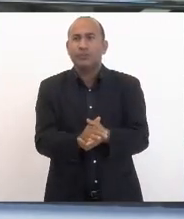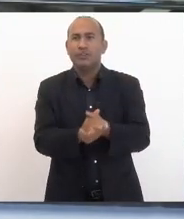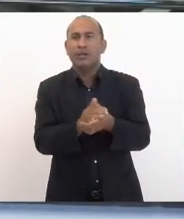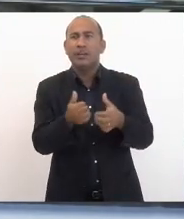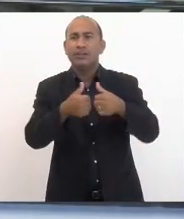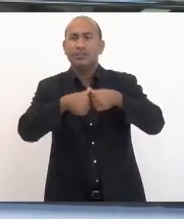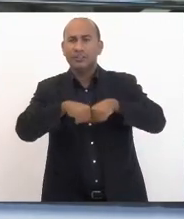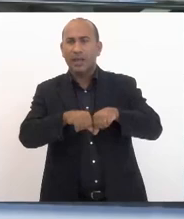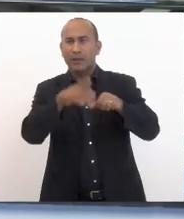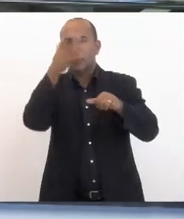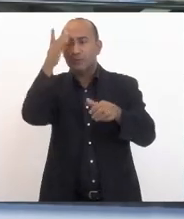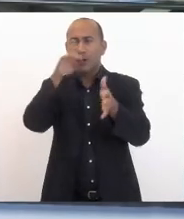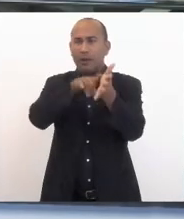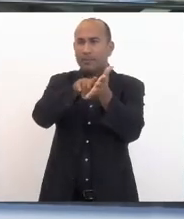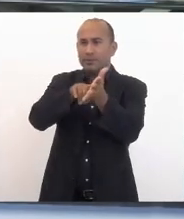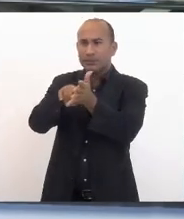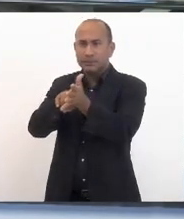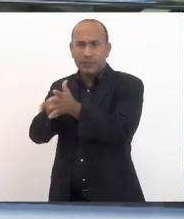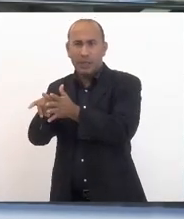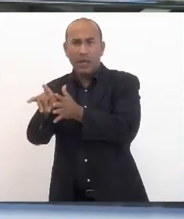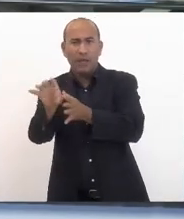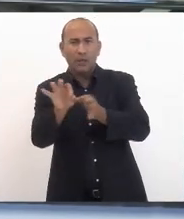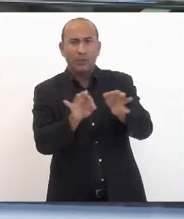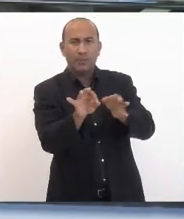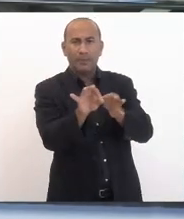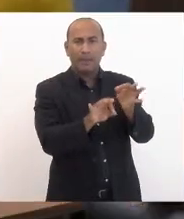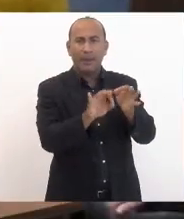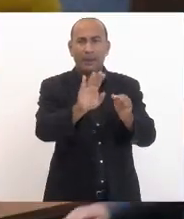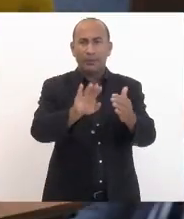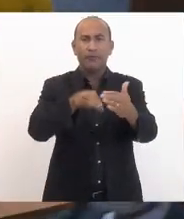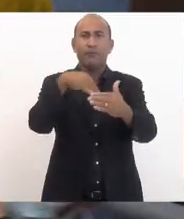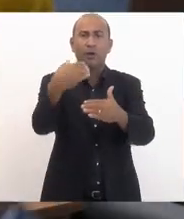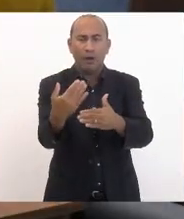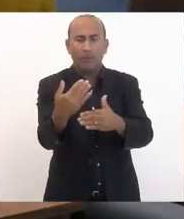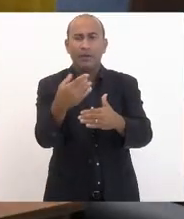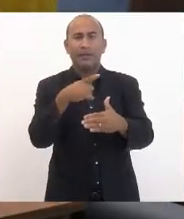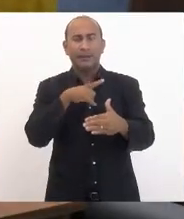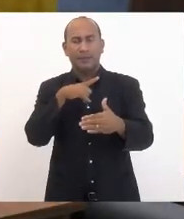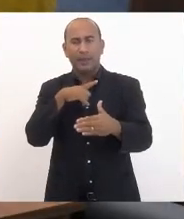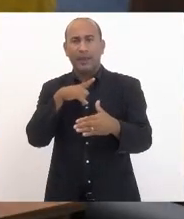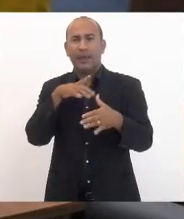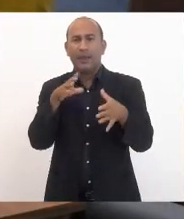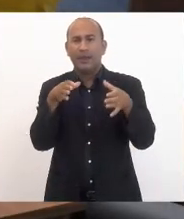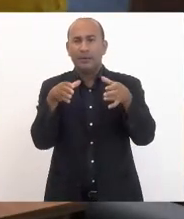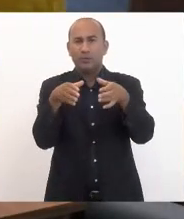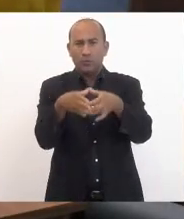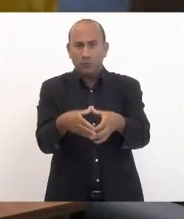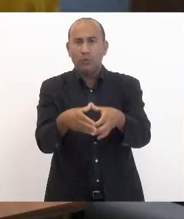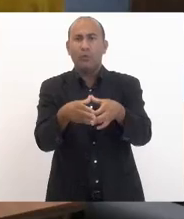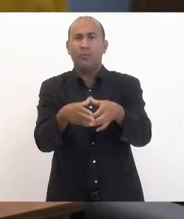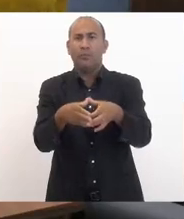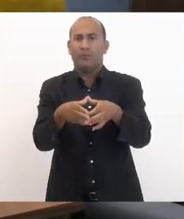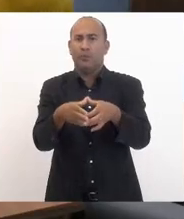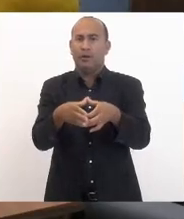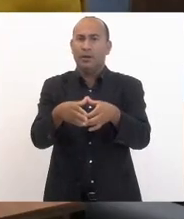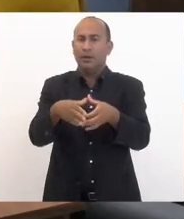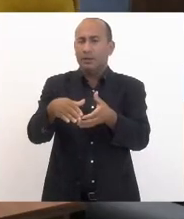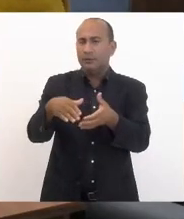os analistas do controle externo, da área de controle externo do quadro permanente do Tribunal de